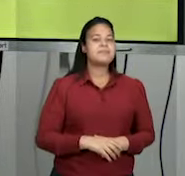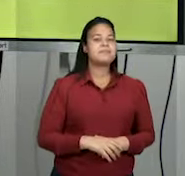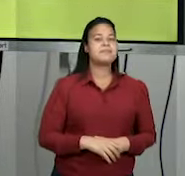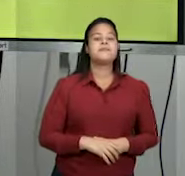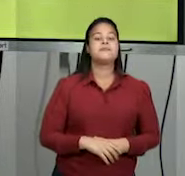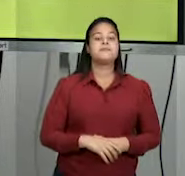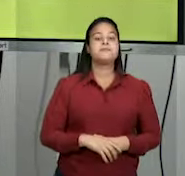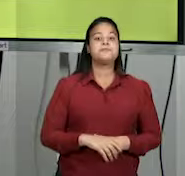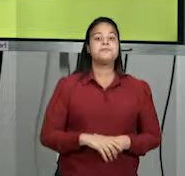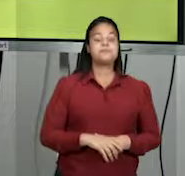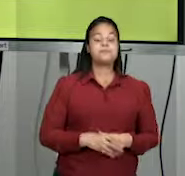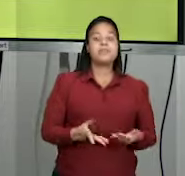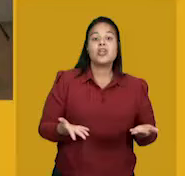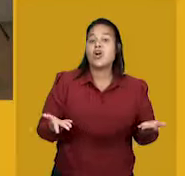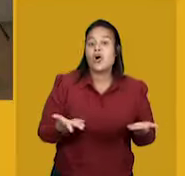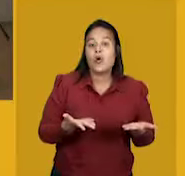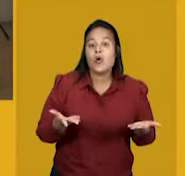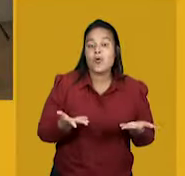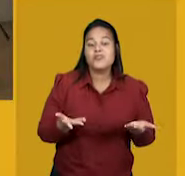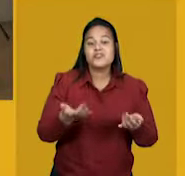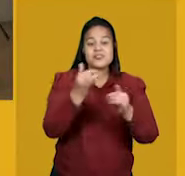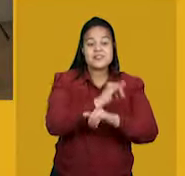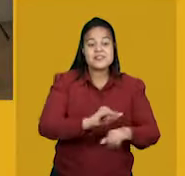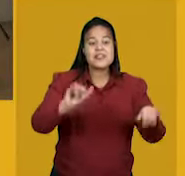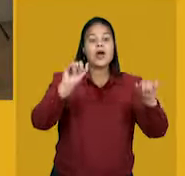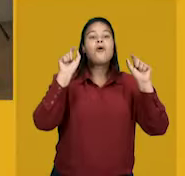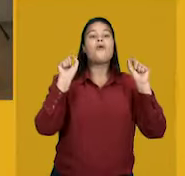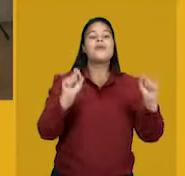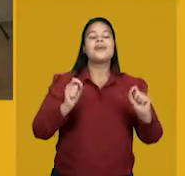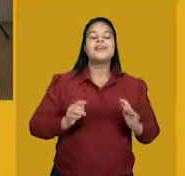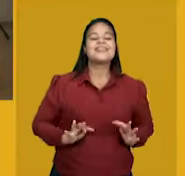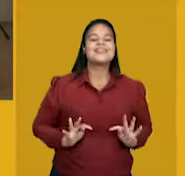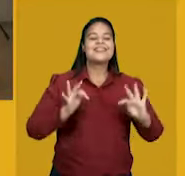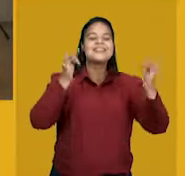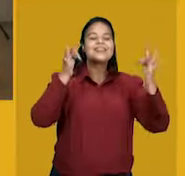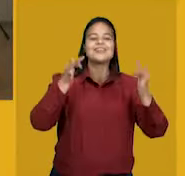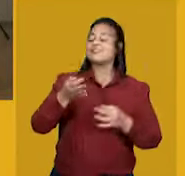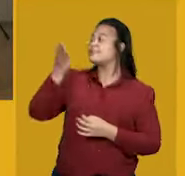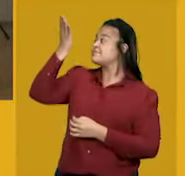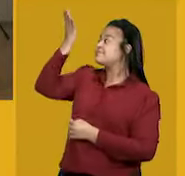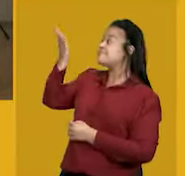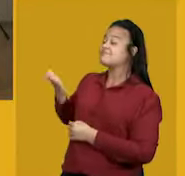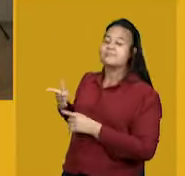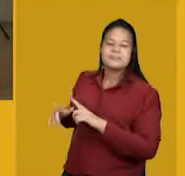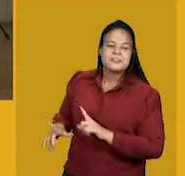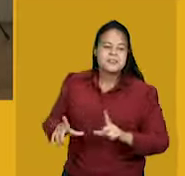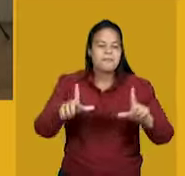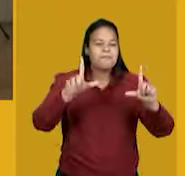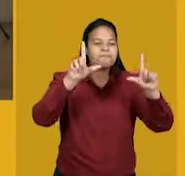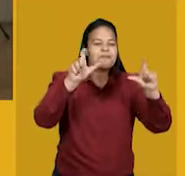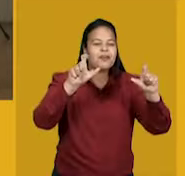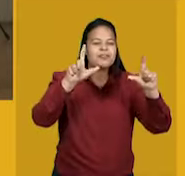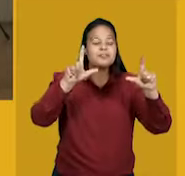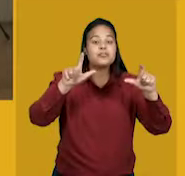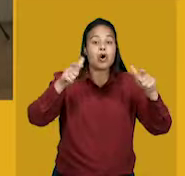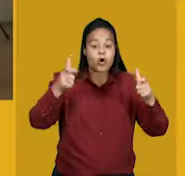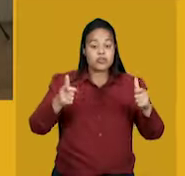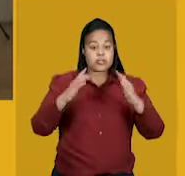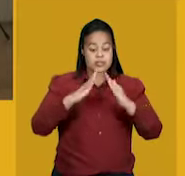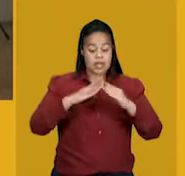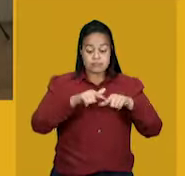E na aula de hoje, nós vamos falar de tecnologia. Eu coloquei ali uma foto da minha bancada de trabalho